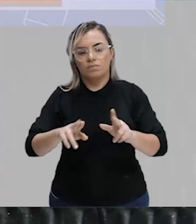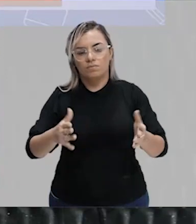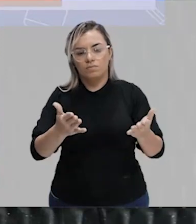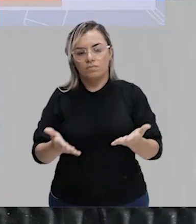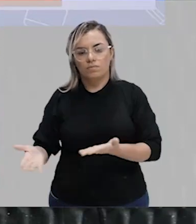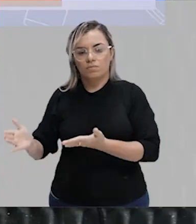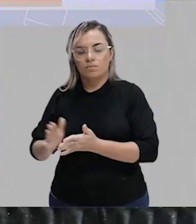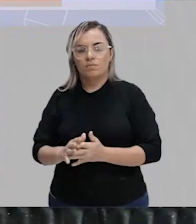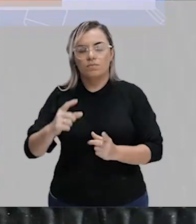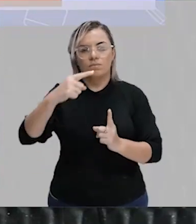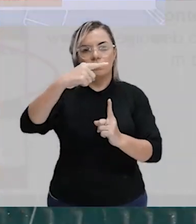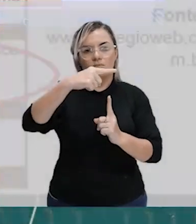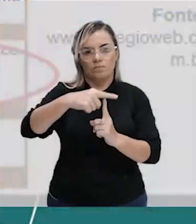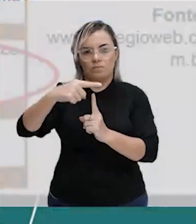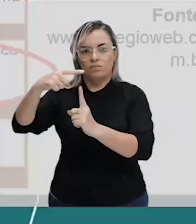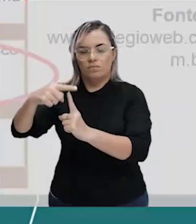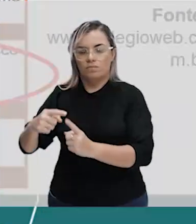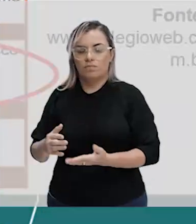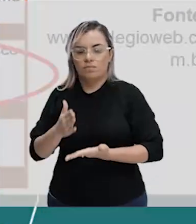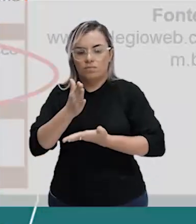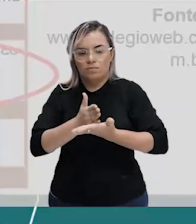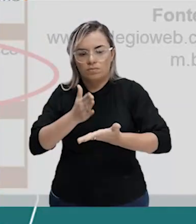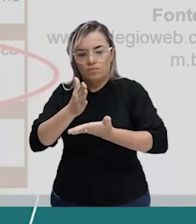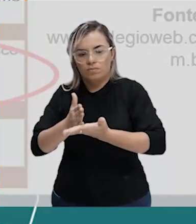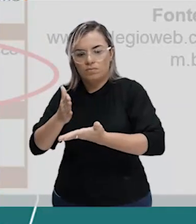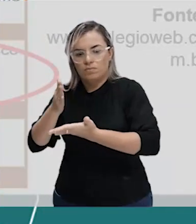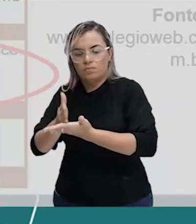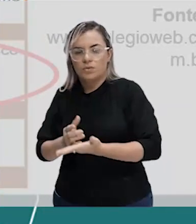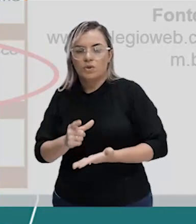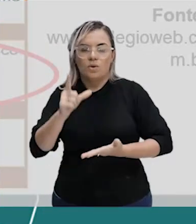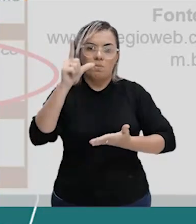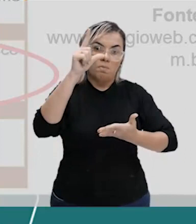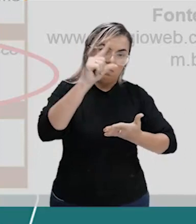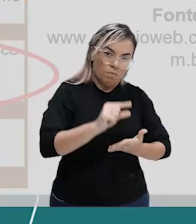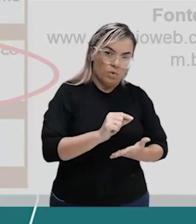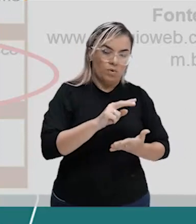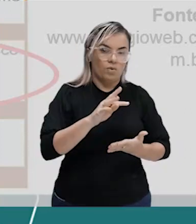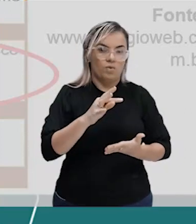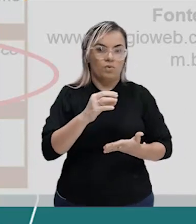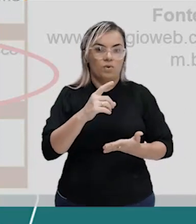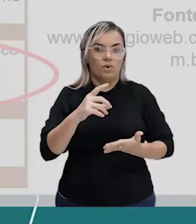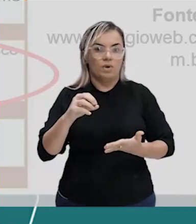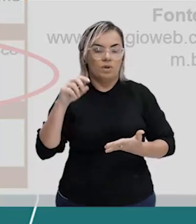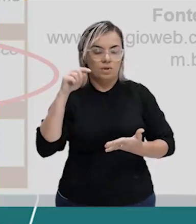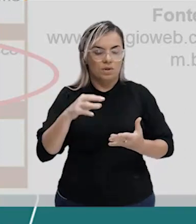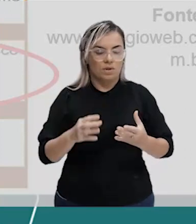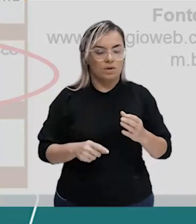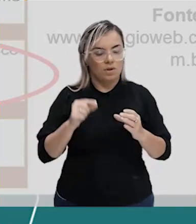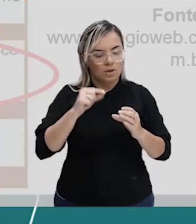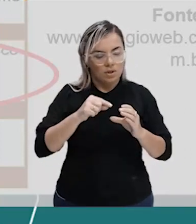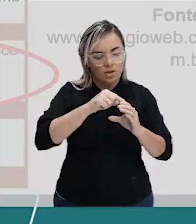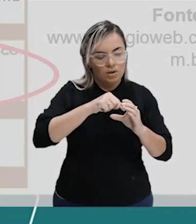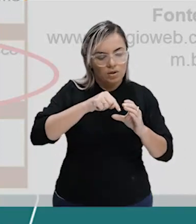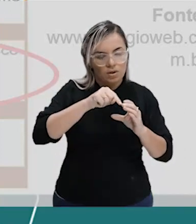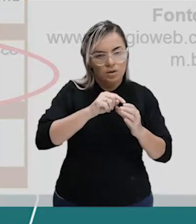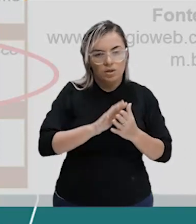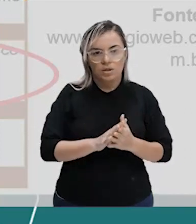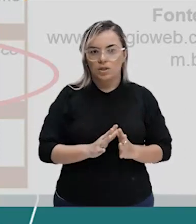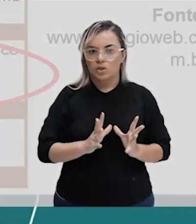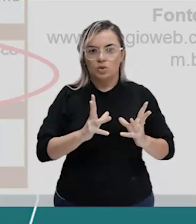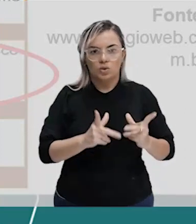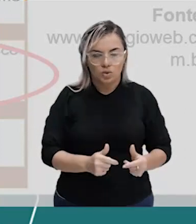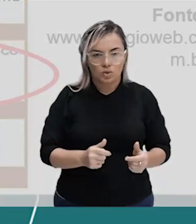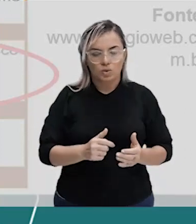tipos de segmentação. Aqui, quando acontece divisão no ovo com pouco vitelo, tá? E no ovo com muito vitelo, como eu mostrei